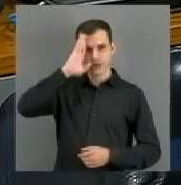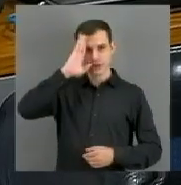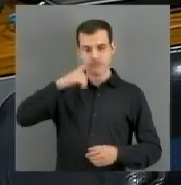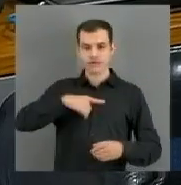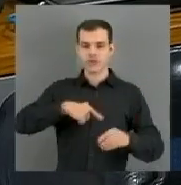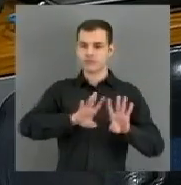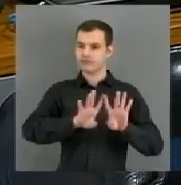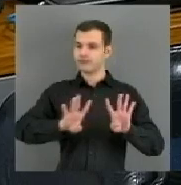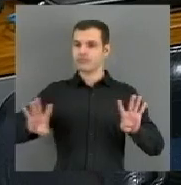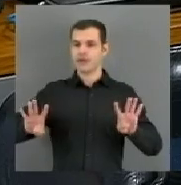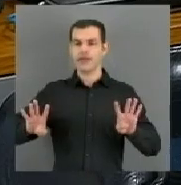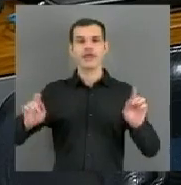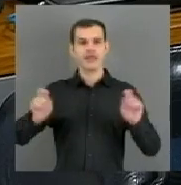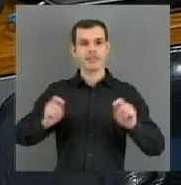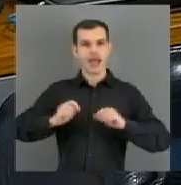Justiça.